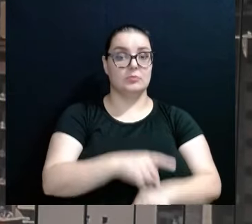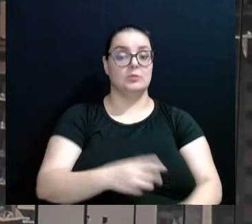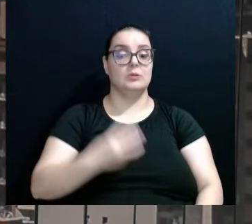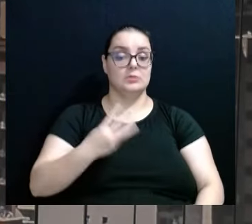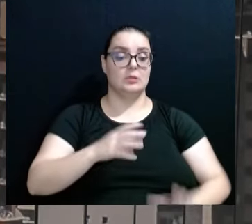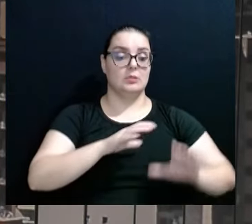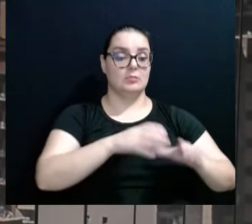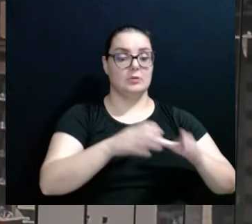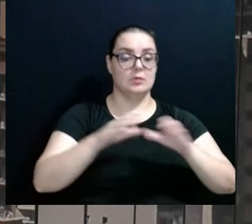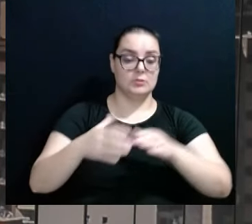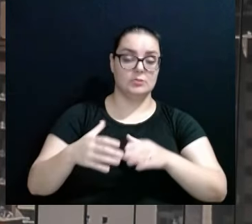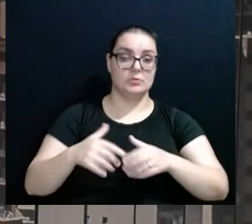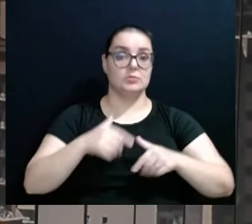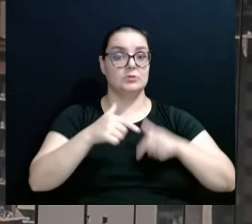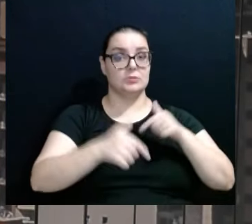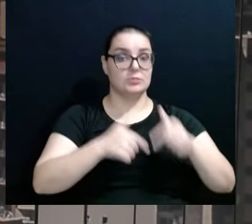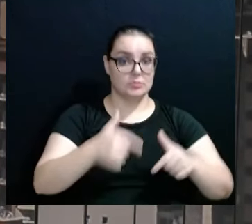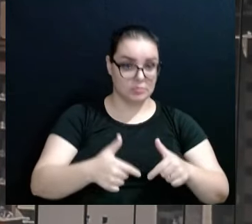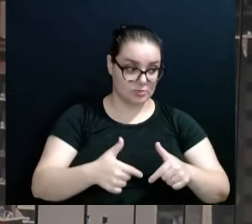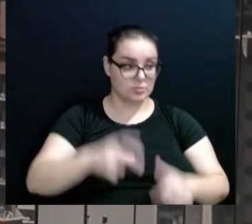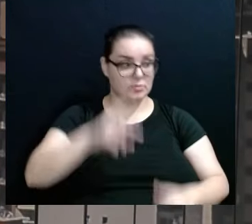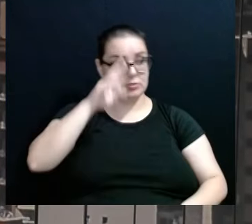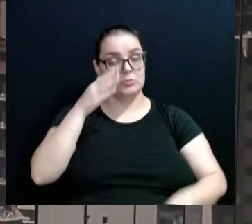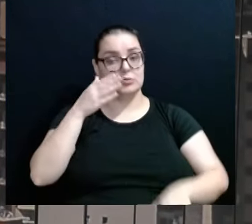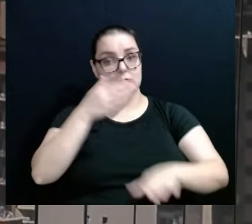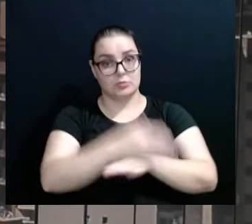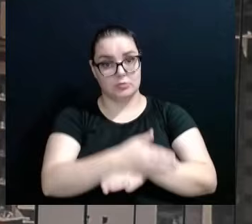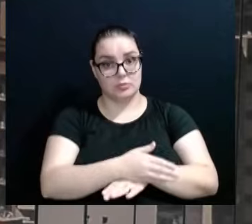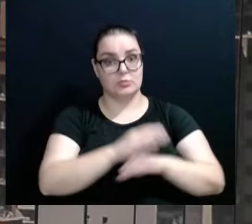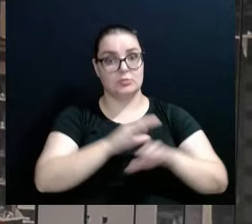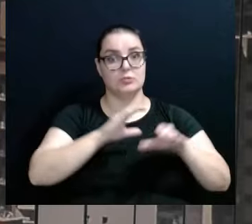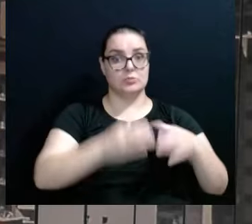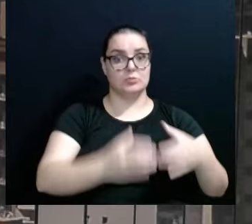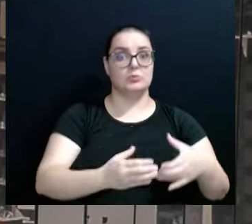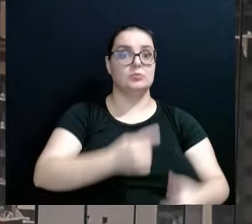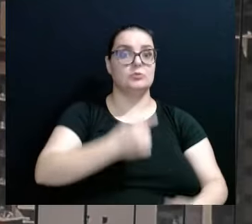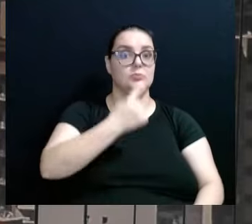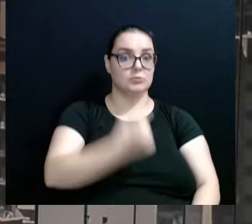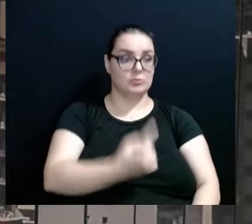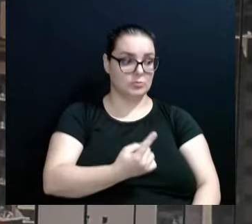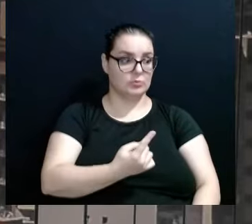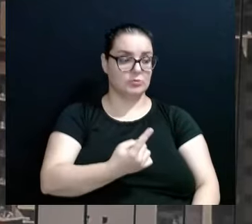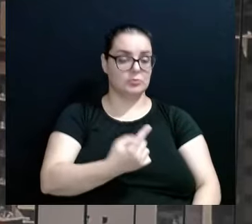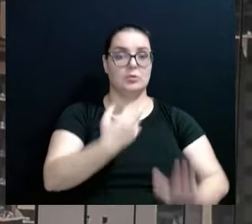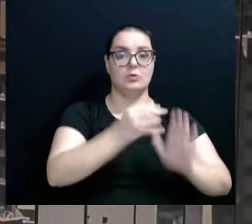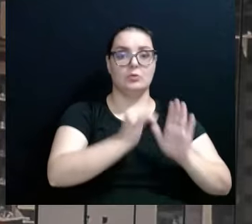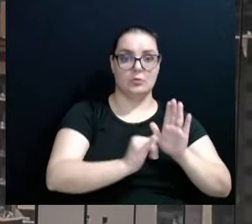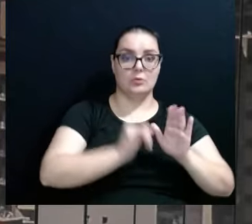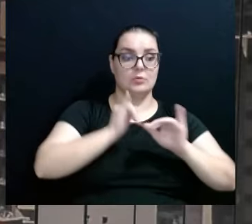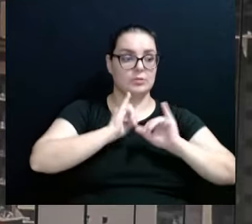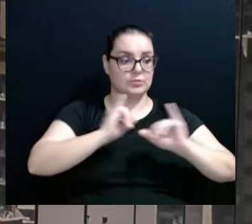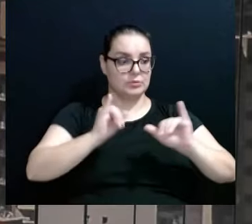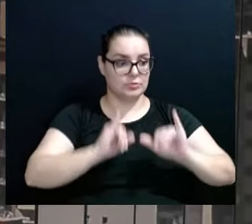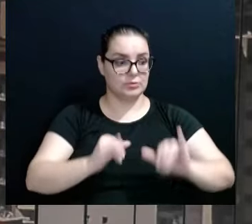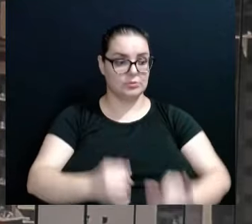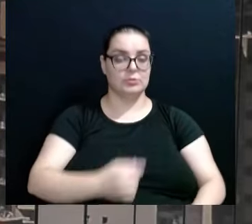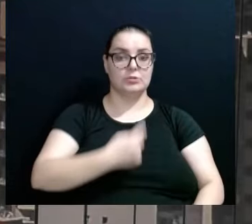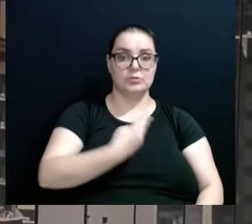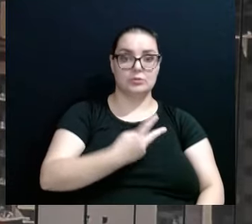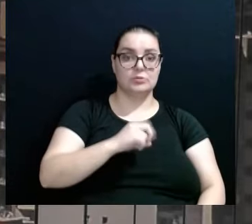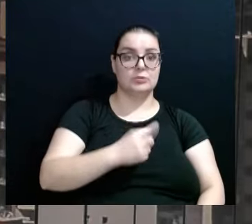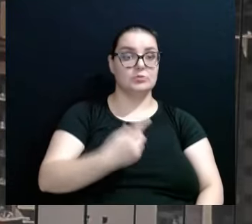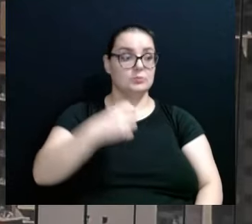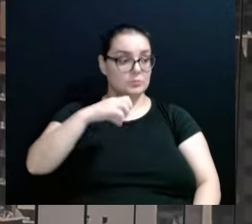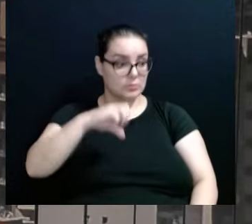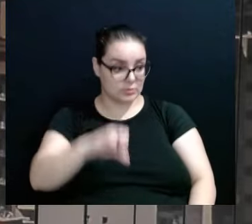países, serão 3 grupos de trabalho. O senhor participa do grupo 1, um relatório que deve ser